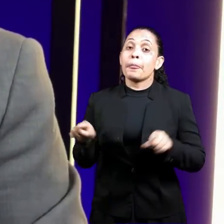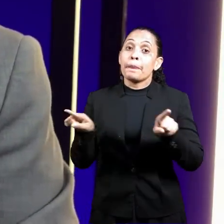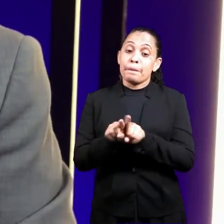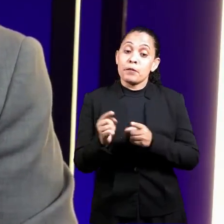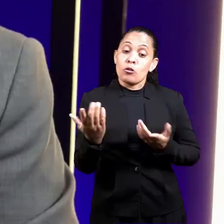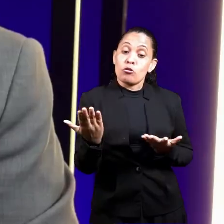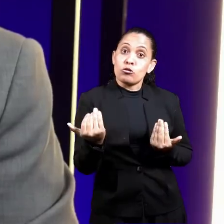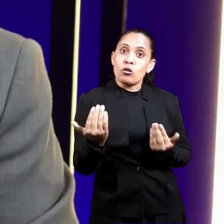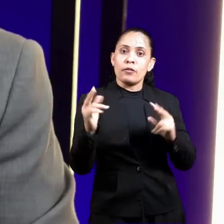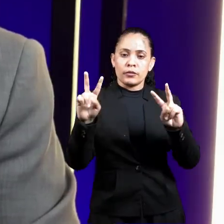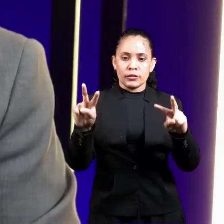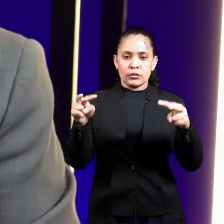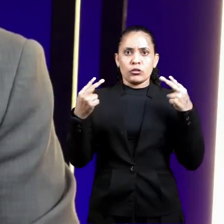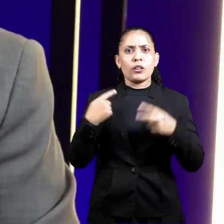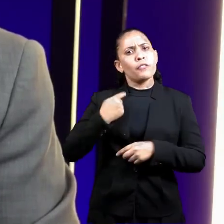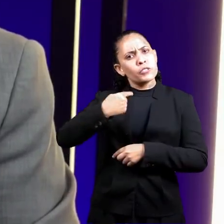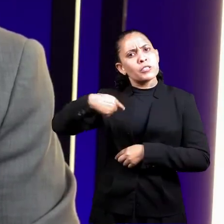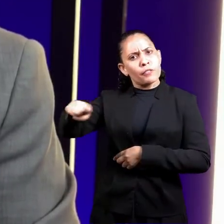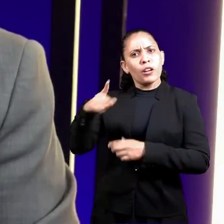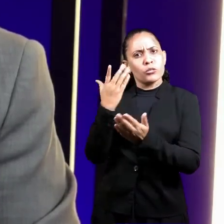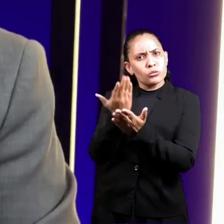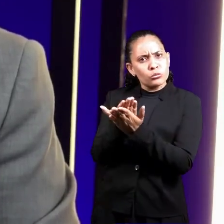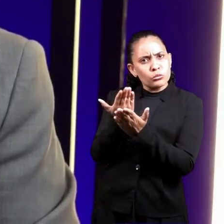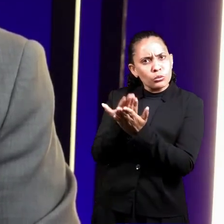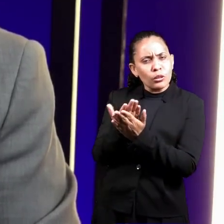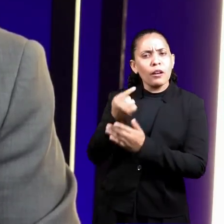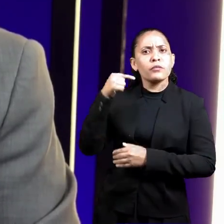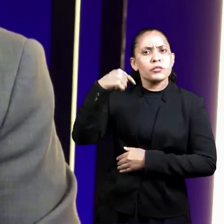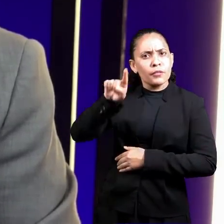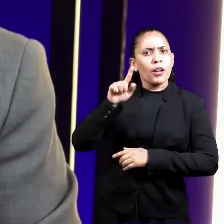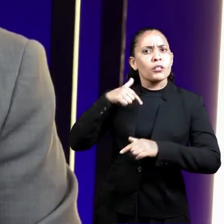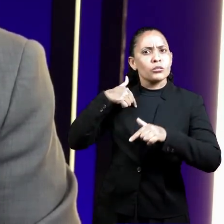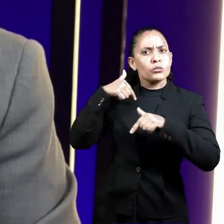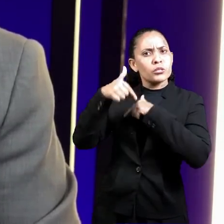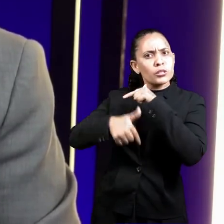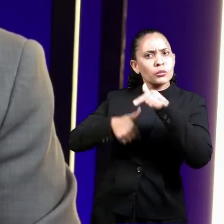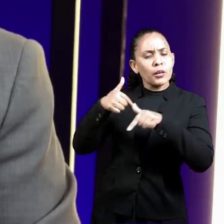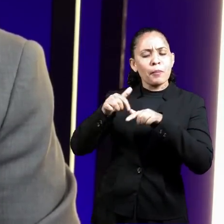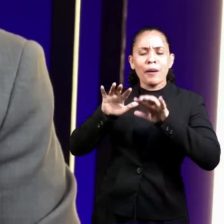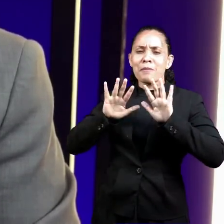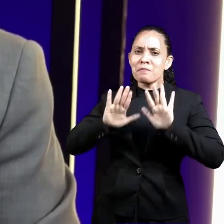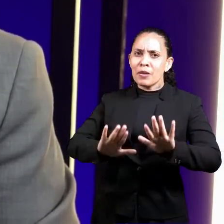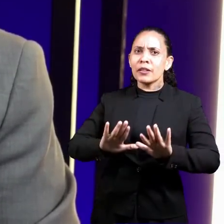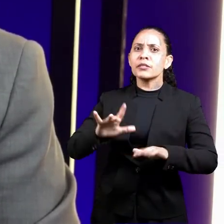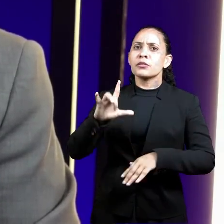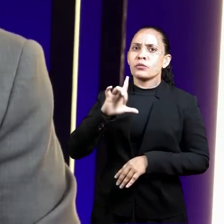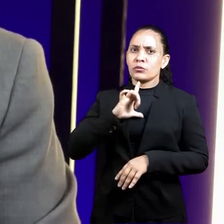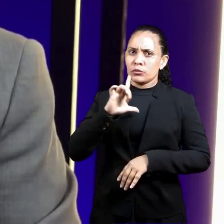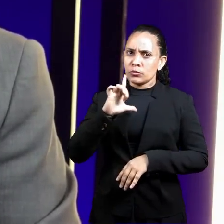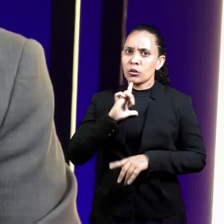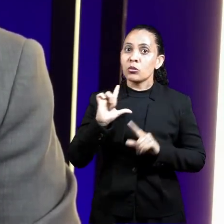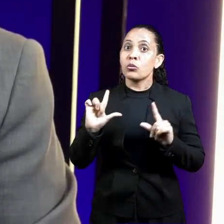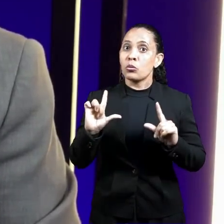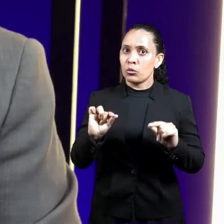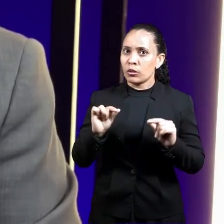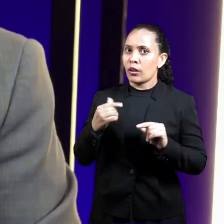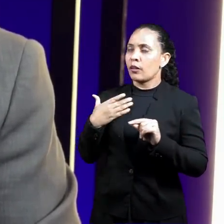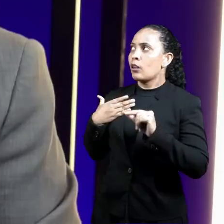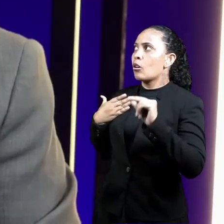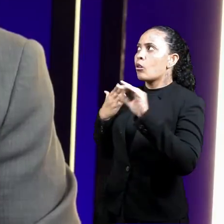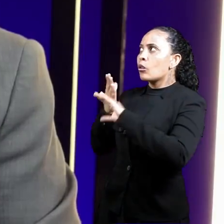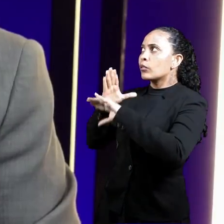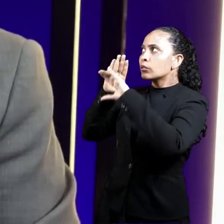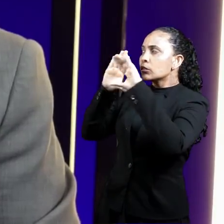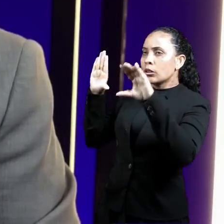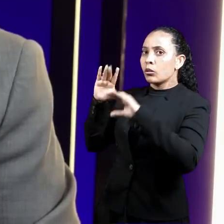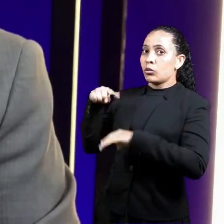assistindo aqui, você vai estudar, você vai ter o seu trabalho, mas nós temos um destino, né? A